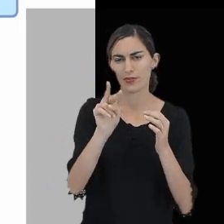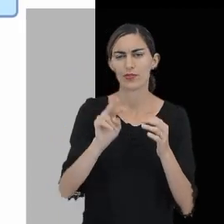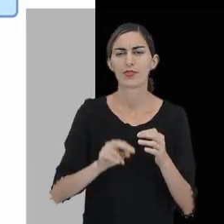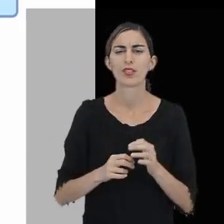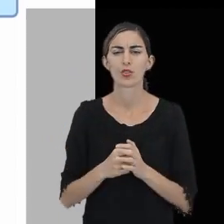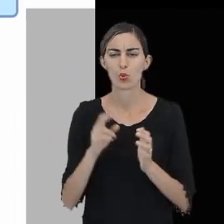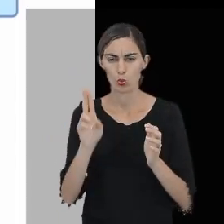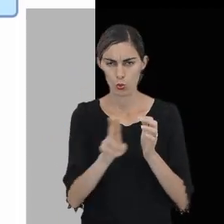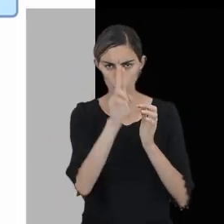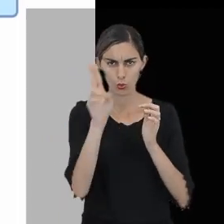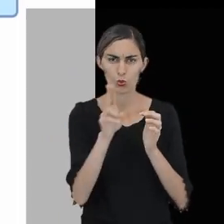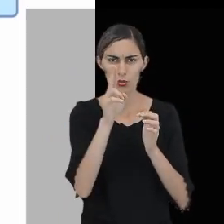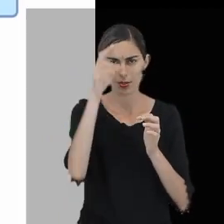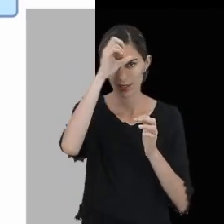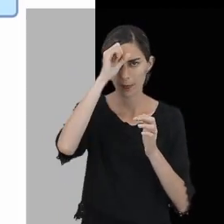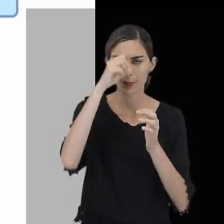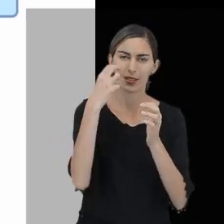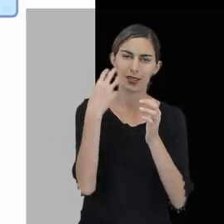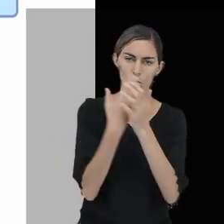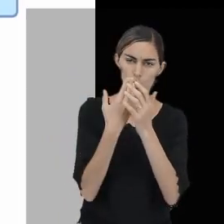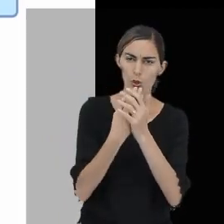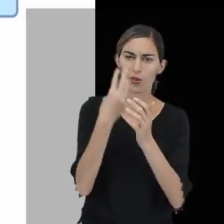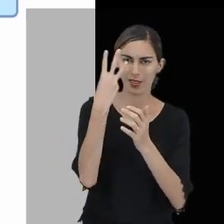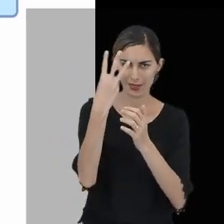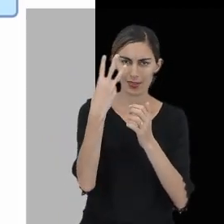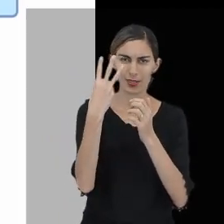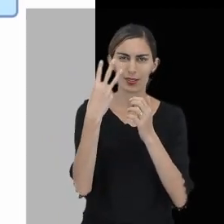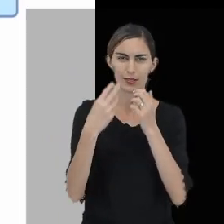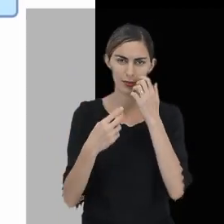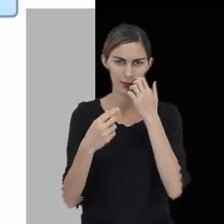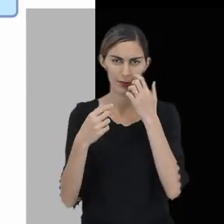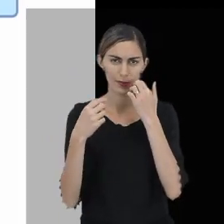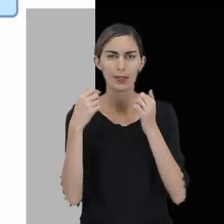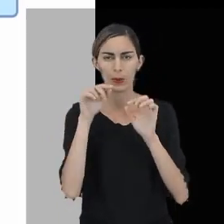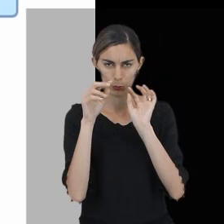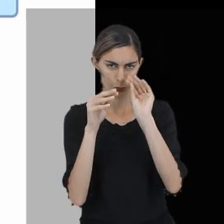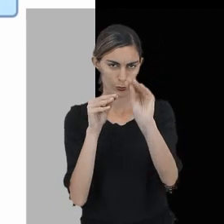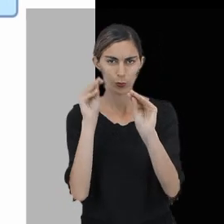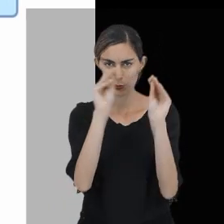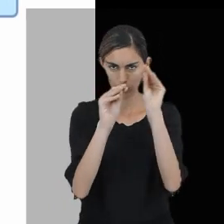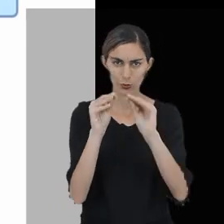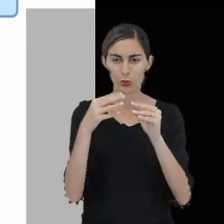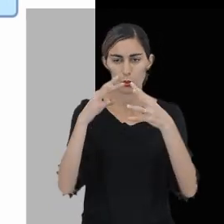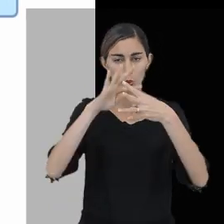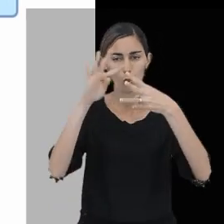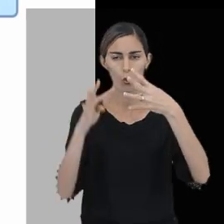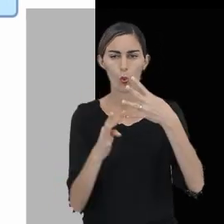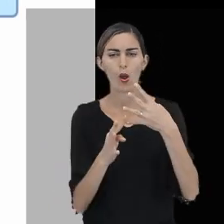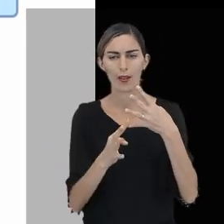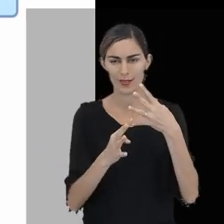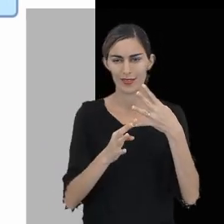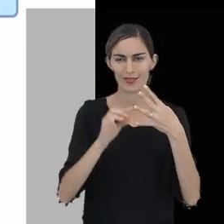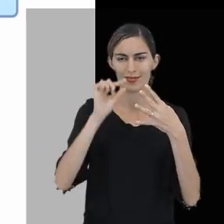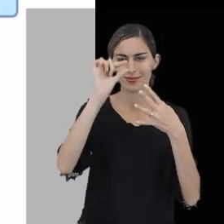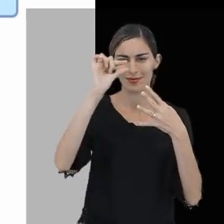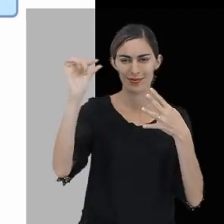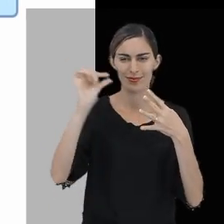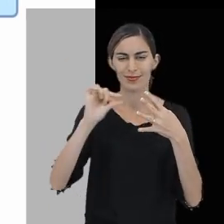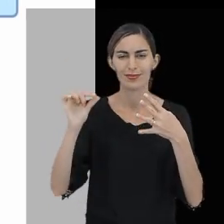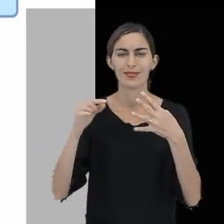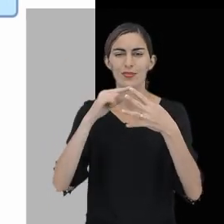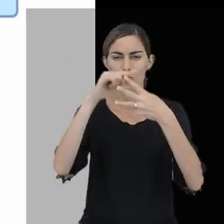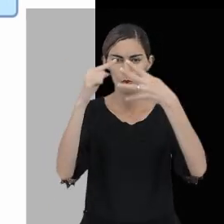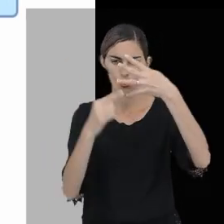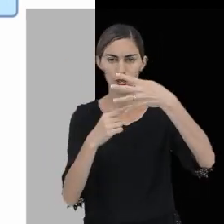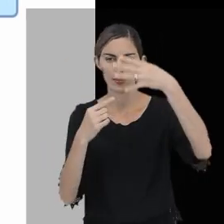colocou está usando aquilo que ainda premiou a 3 foi o linear layout e colocou quatro cheques box dentro do